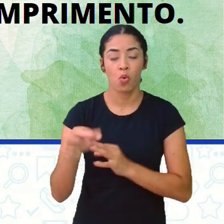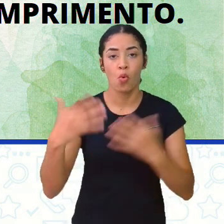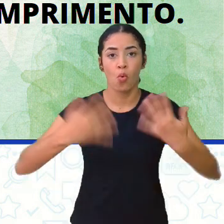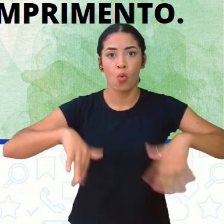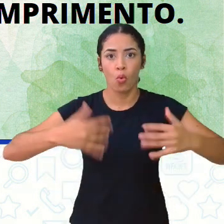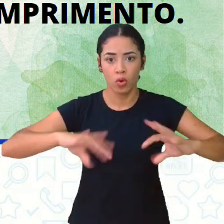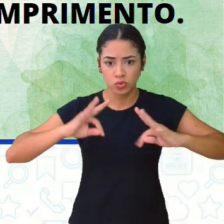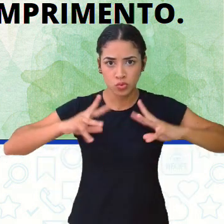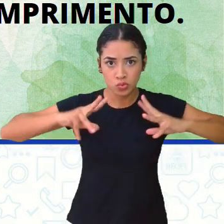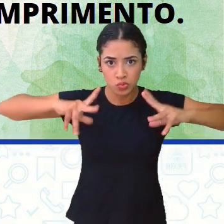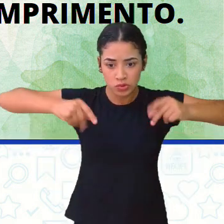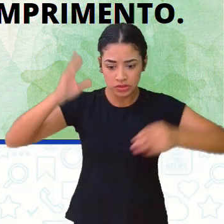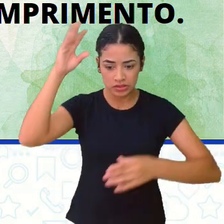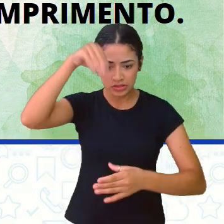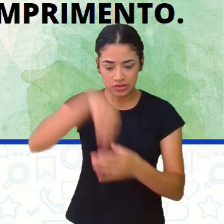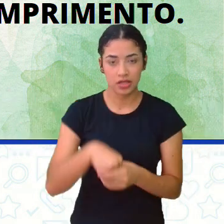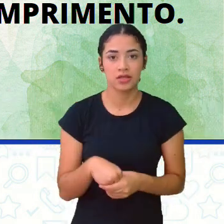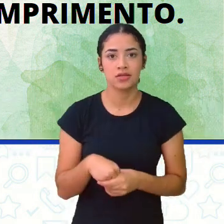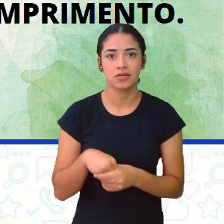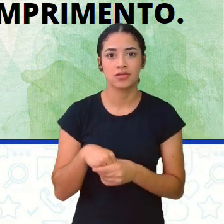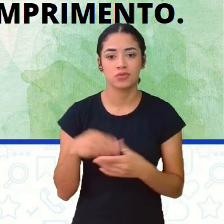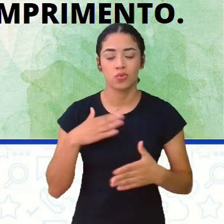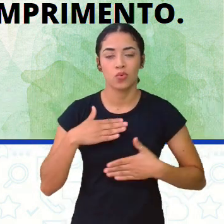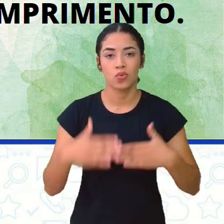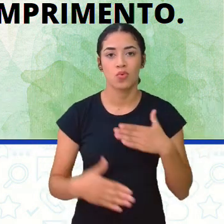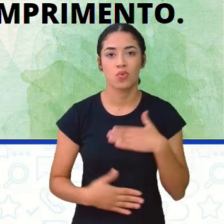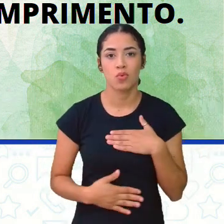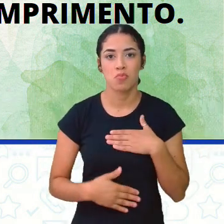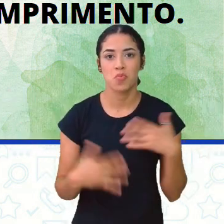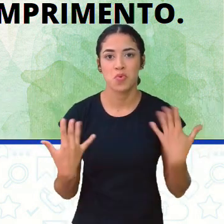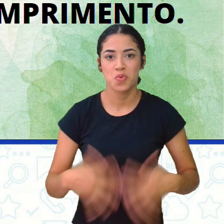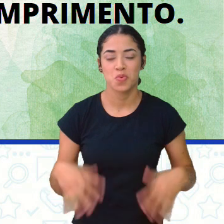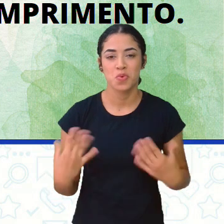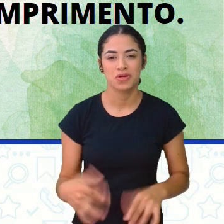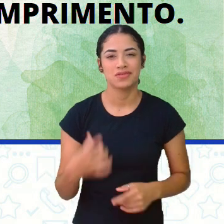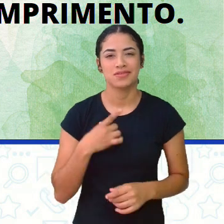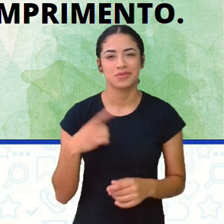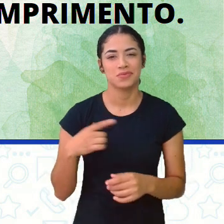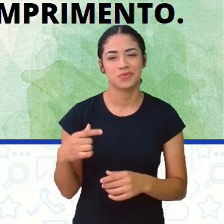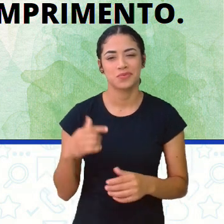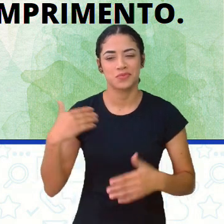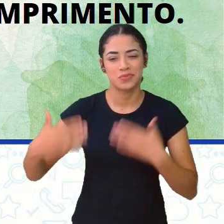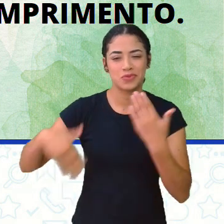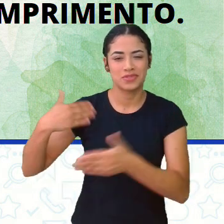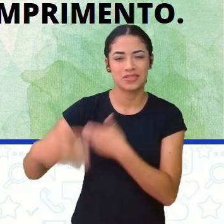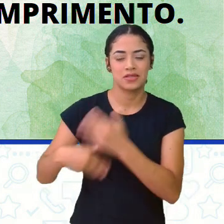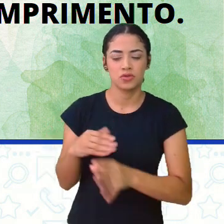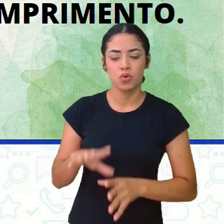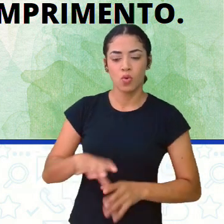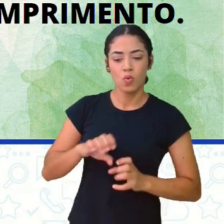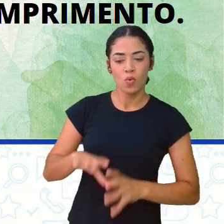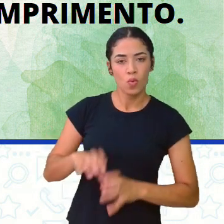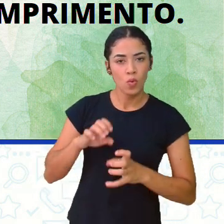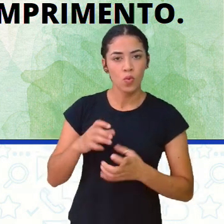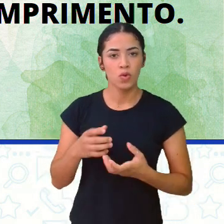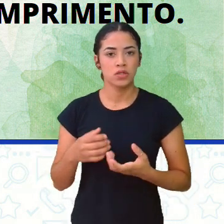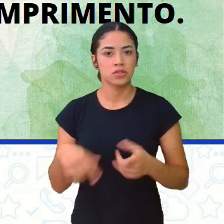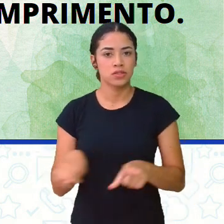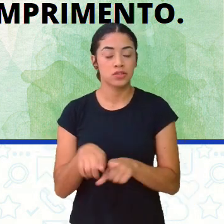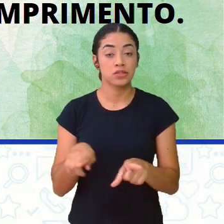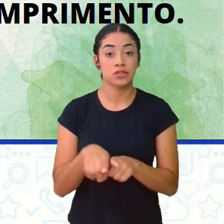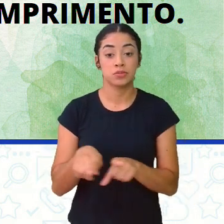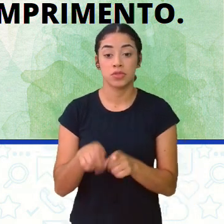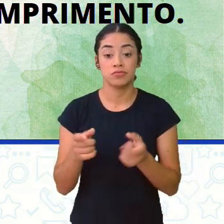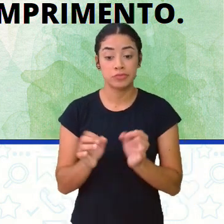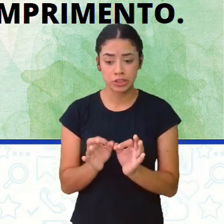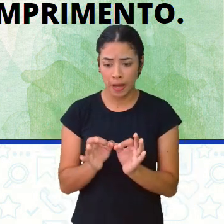dentro do nosso corpo, né? A questão aí de todo o processo de absorção, tem toda essa distância aí, olha,